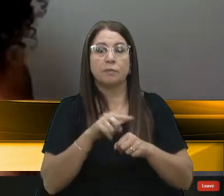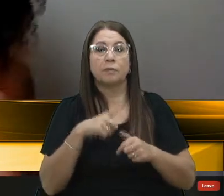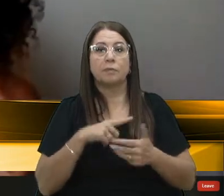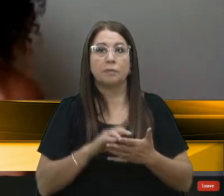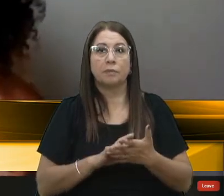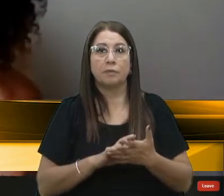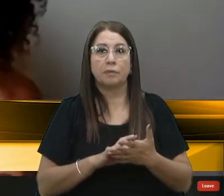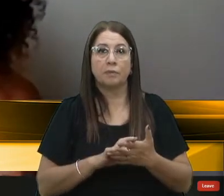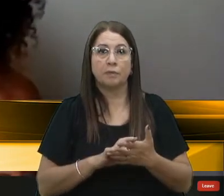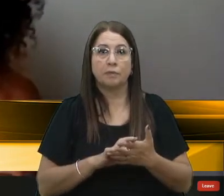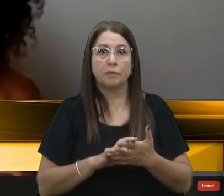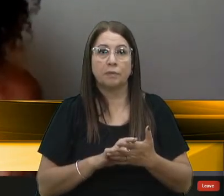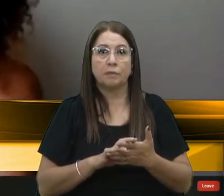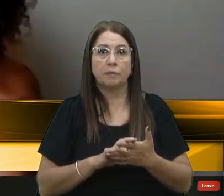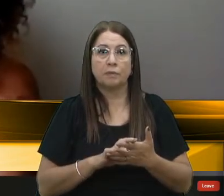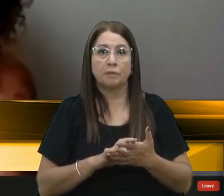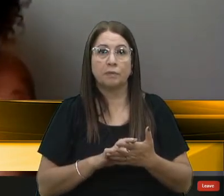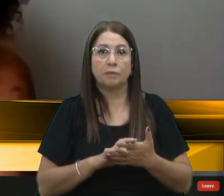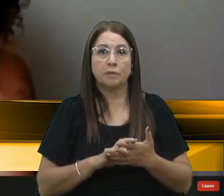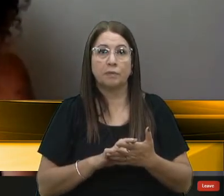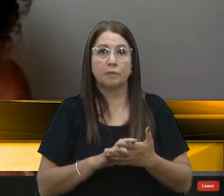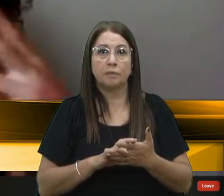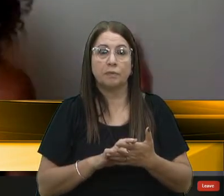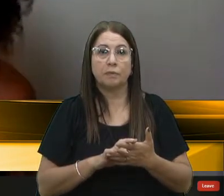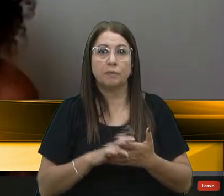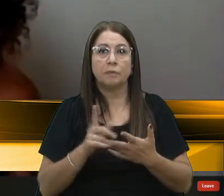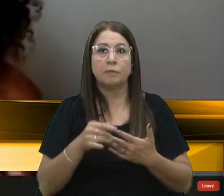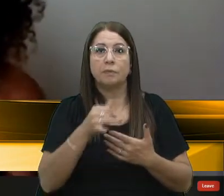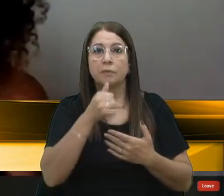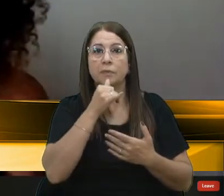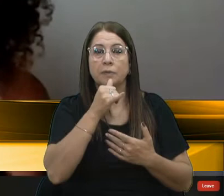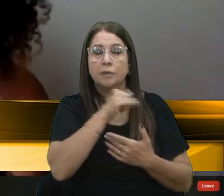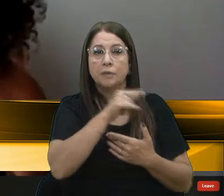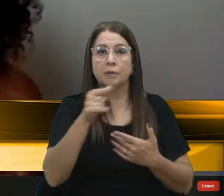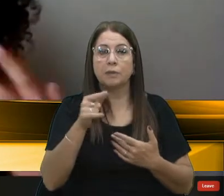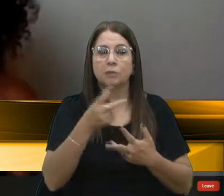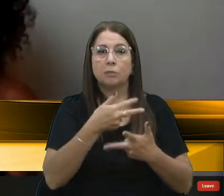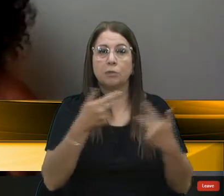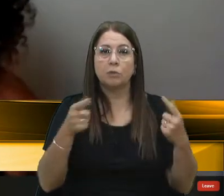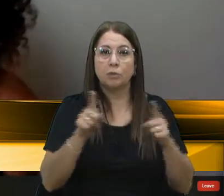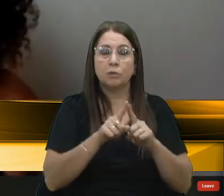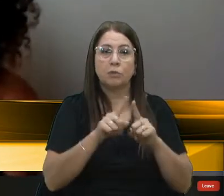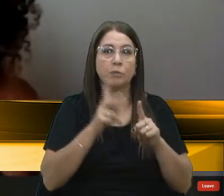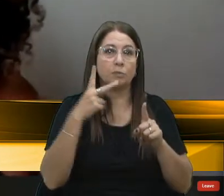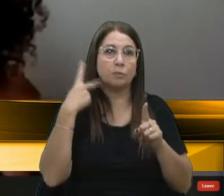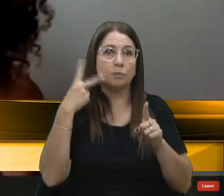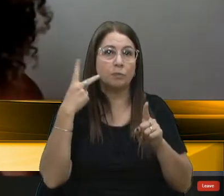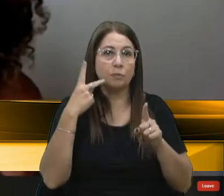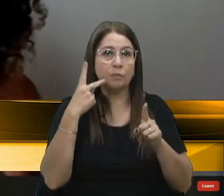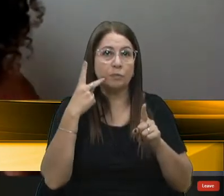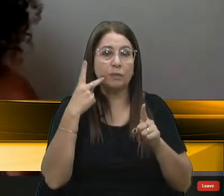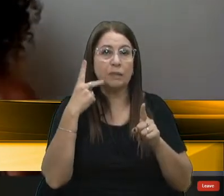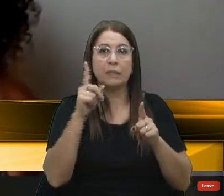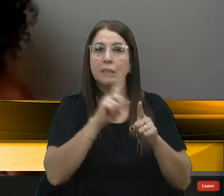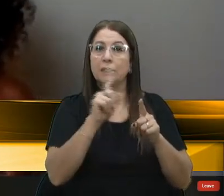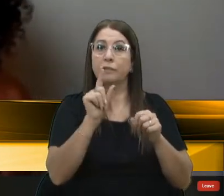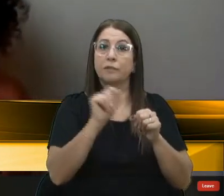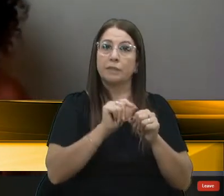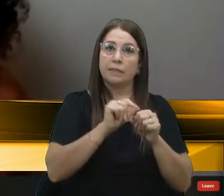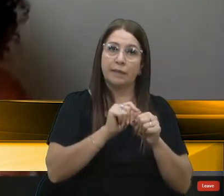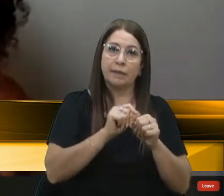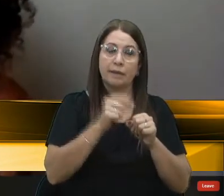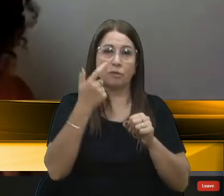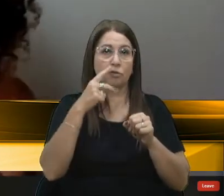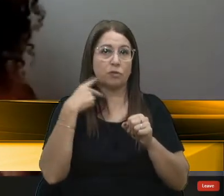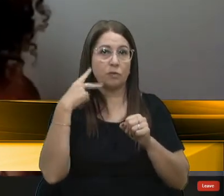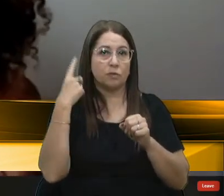agora é um exemplo de várias medidas e políticas que deixaram de ser tomadas. Acho que a